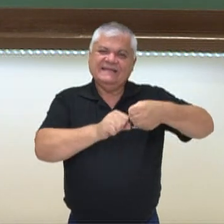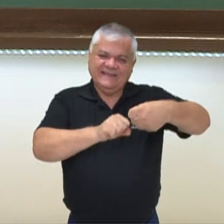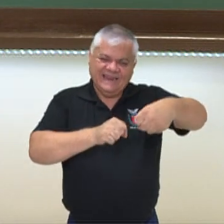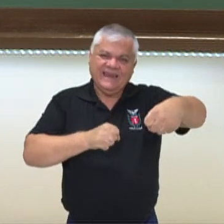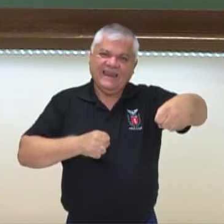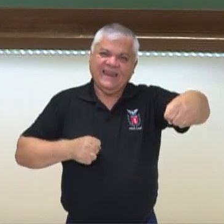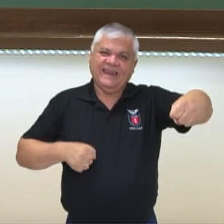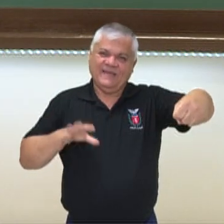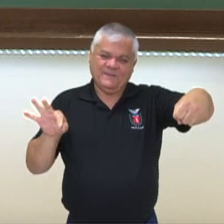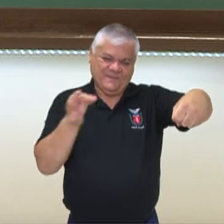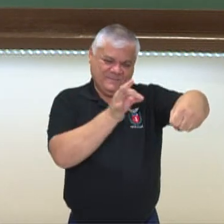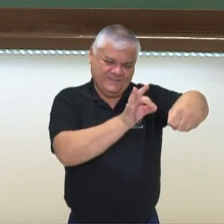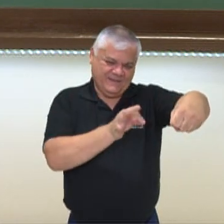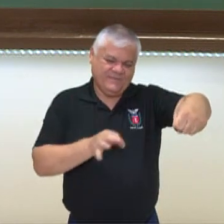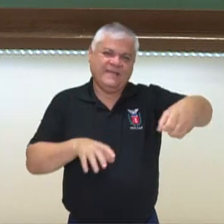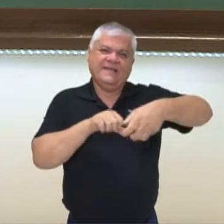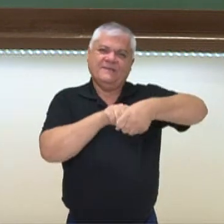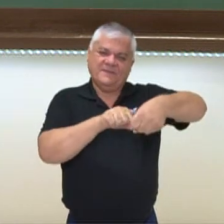forma de pergaminho, então